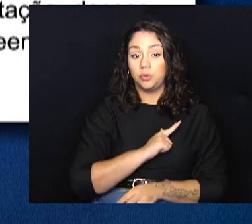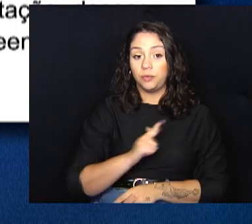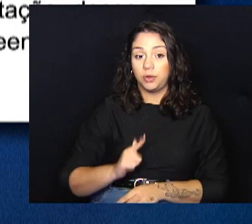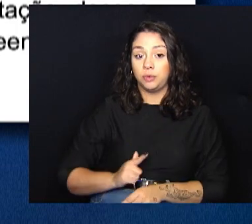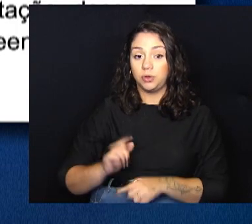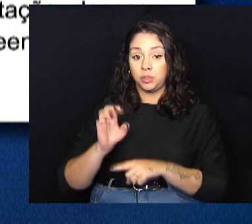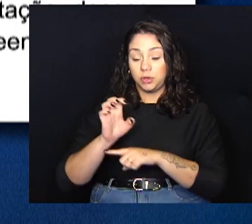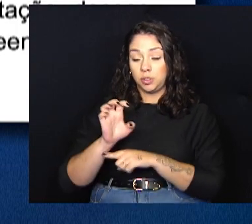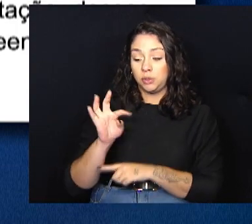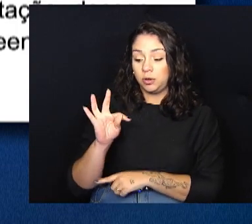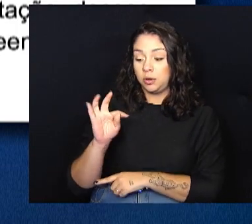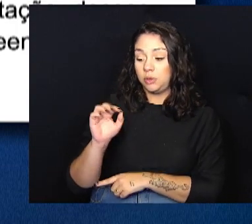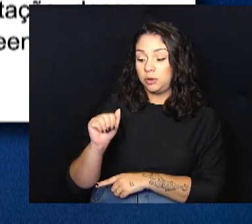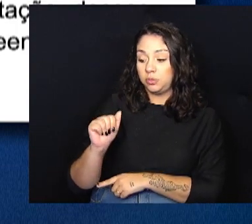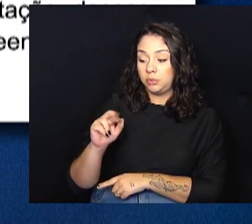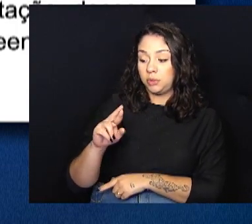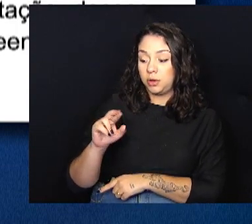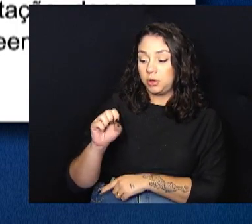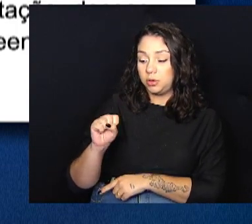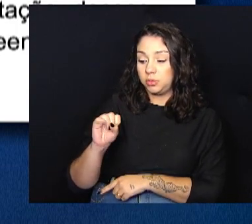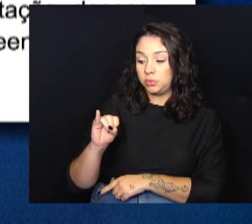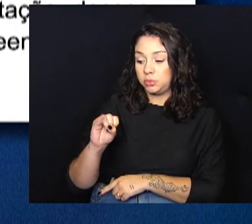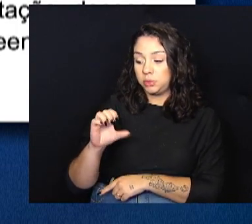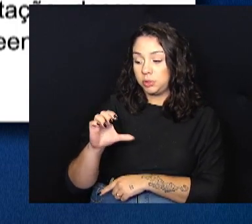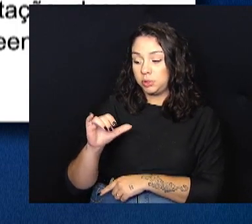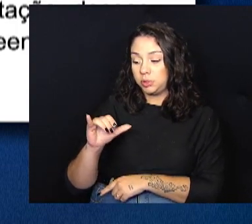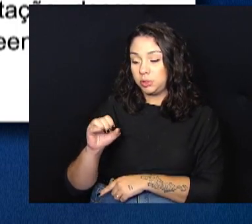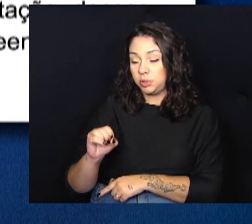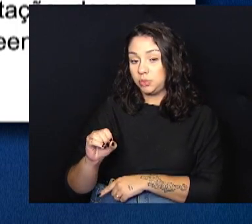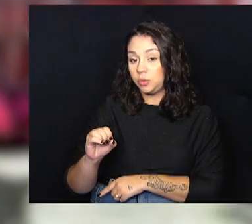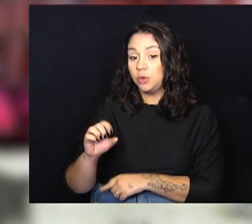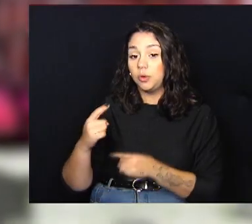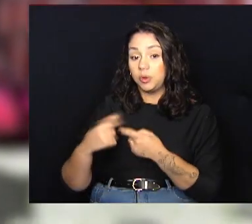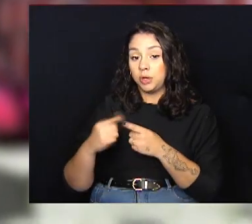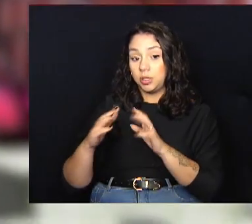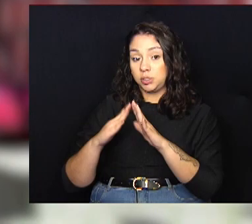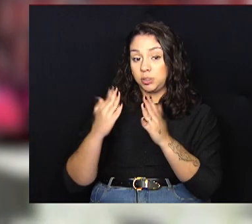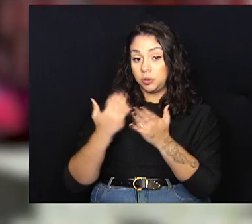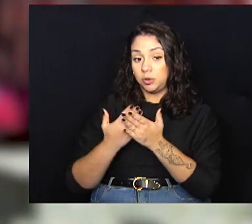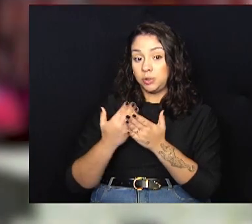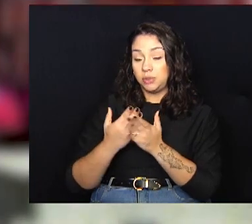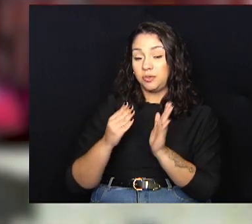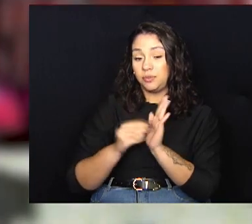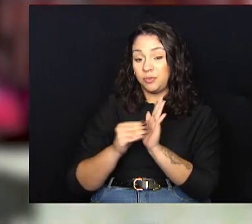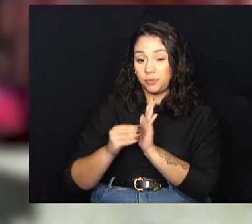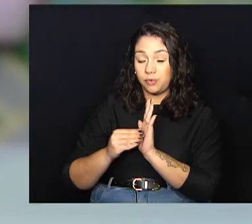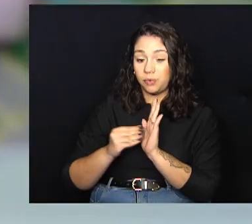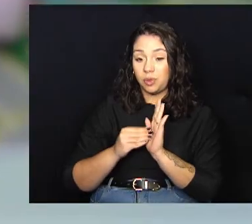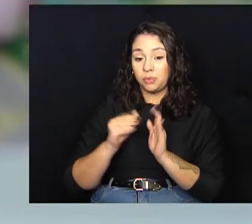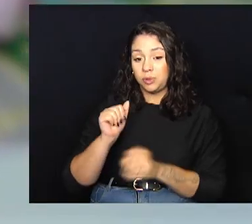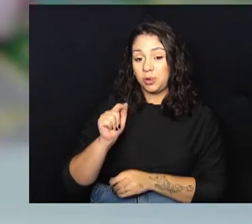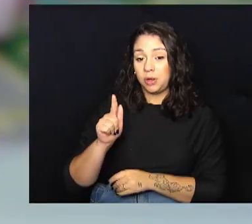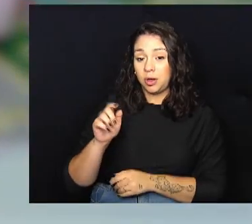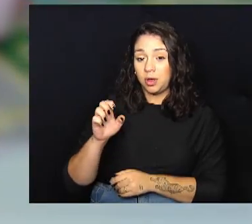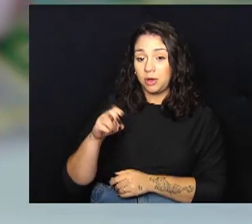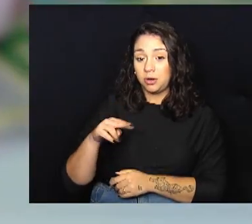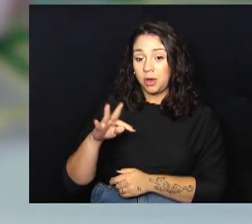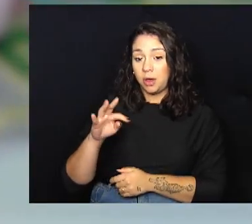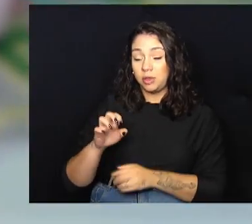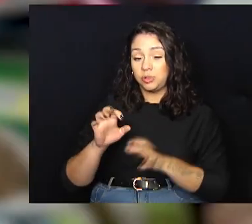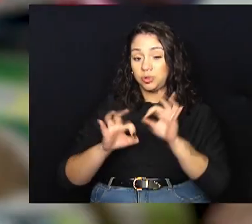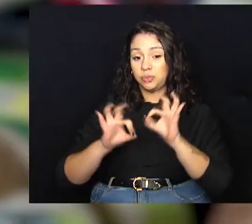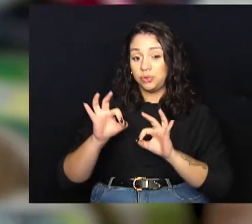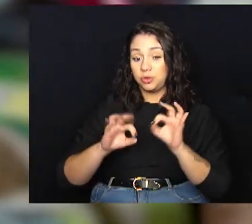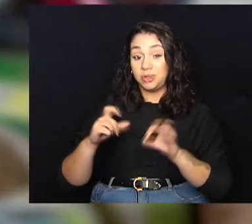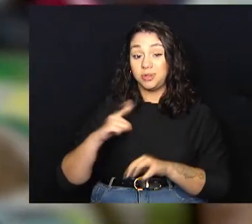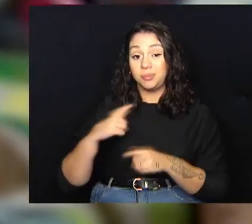porque as escolas estaduais estão com grande déficit de Agentes de organização escolar onde deveriam